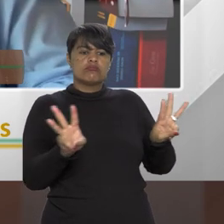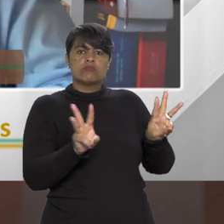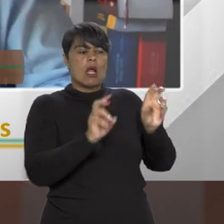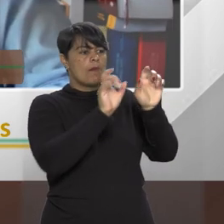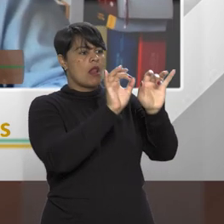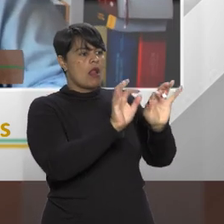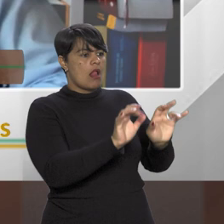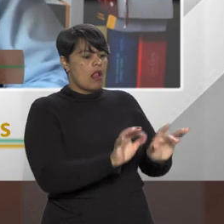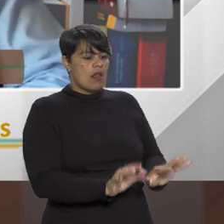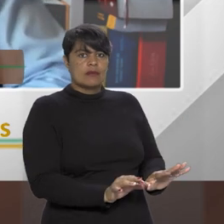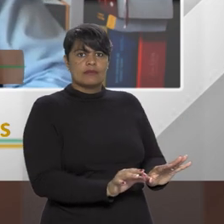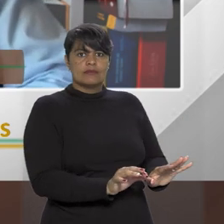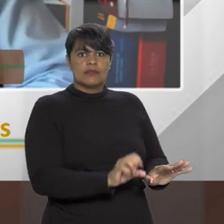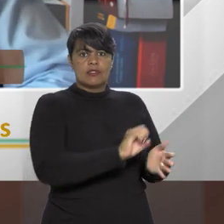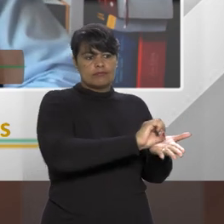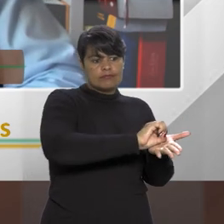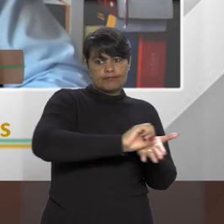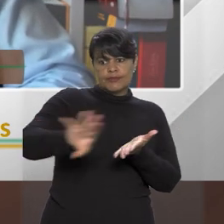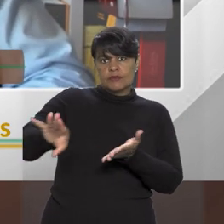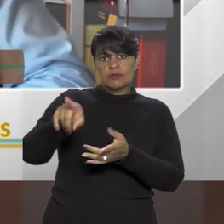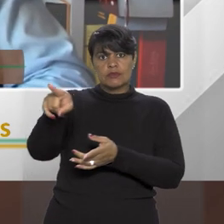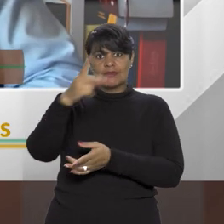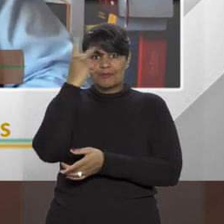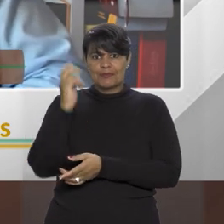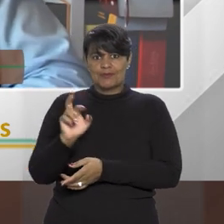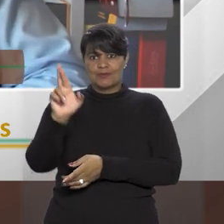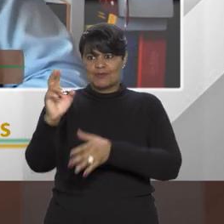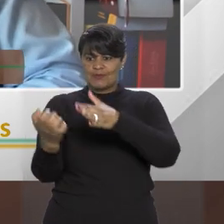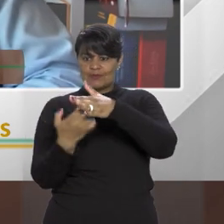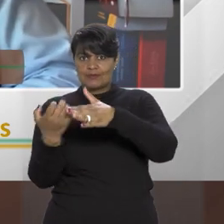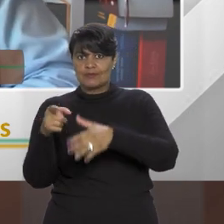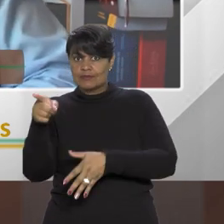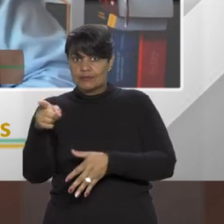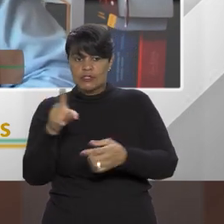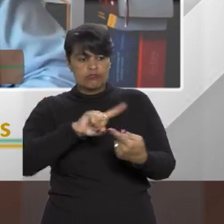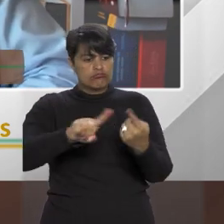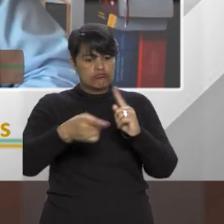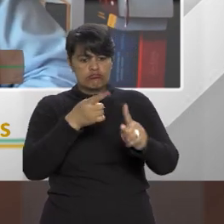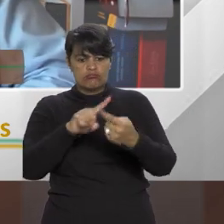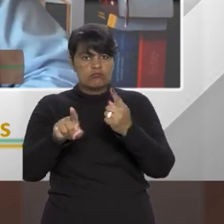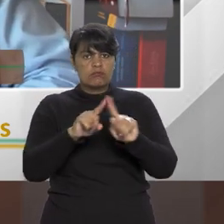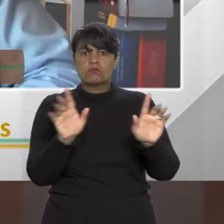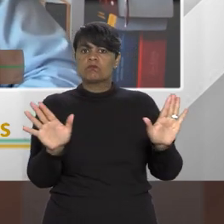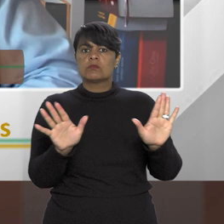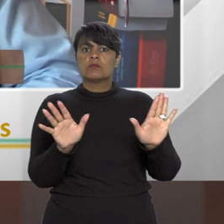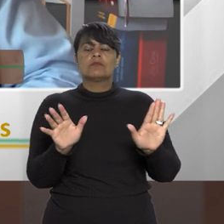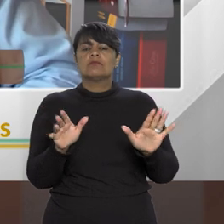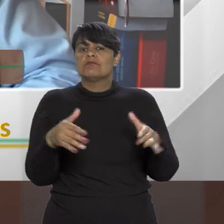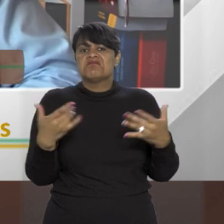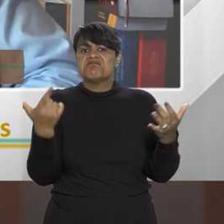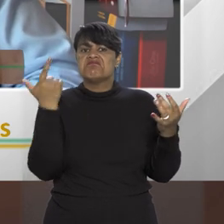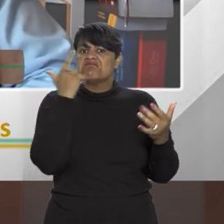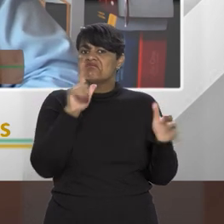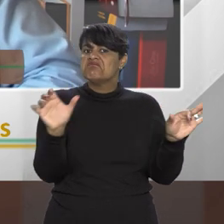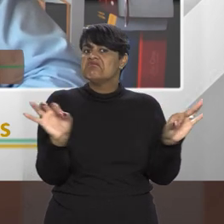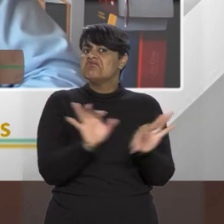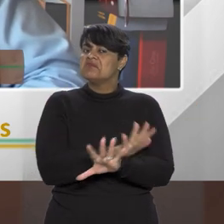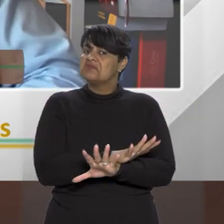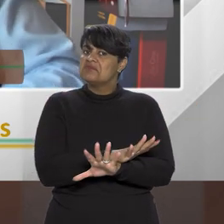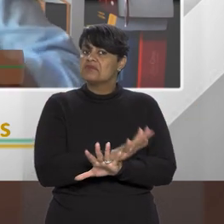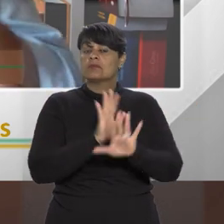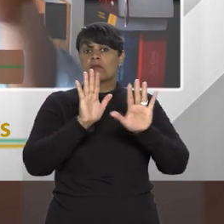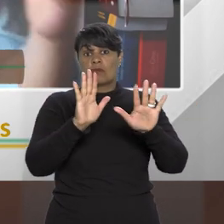Estima-se que 85% de 85 de 100 casos via plataforma consumidor.gov.br são resolvidos.